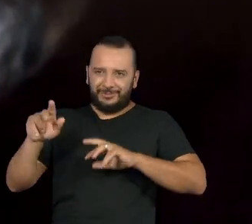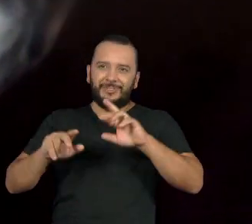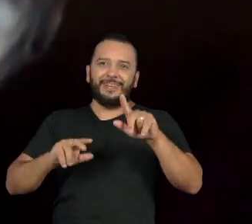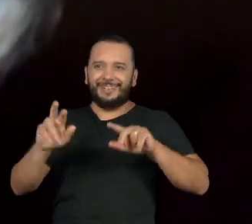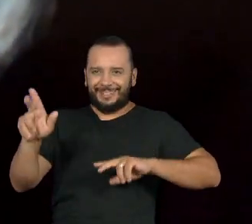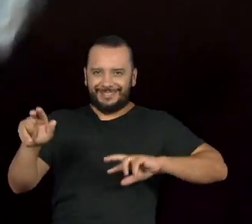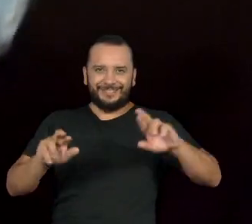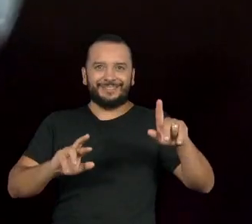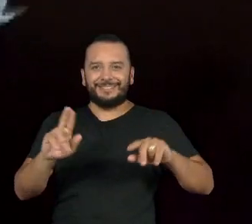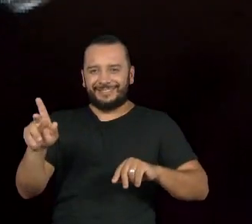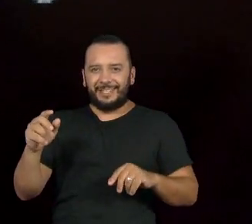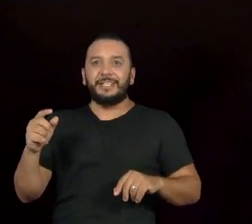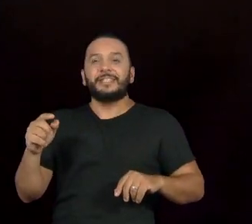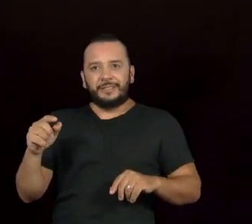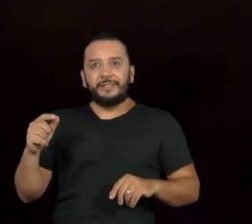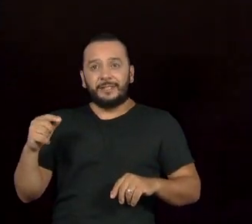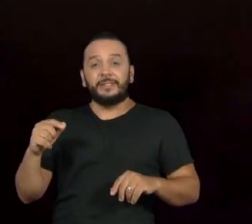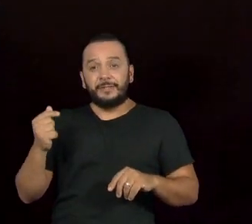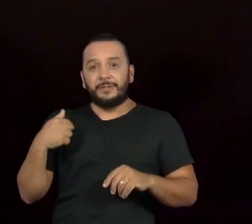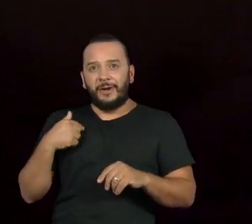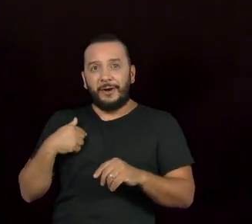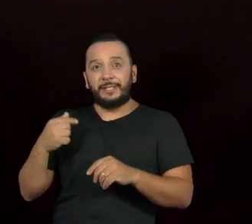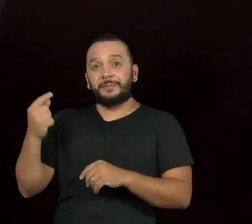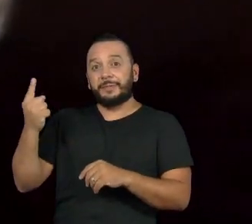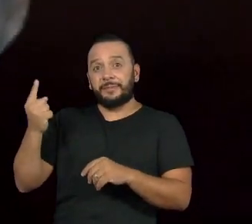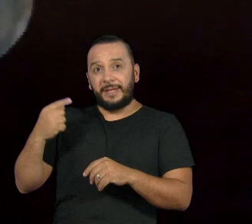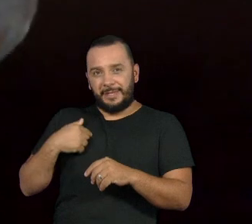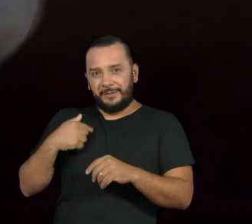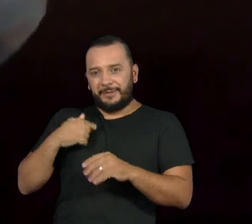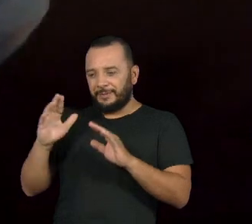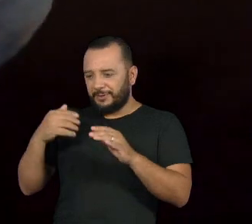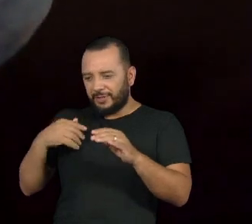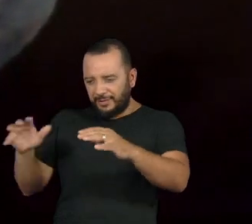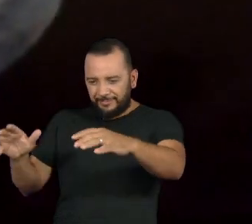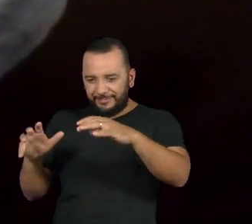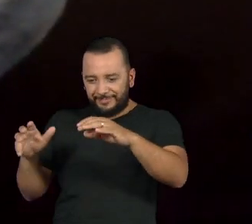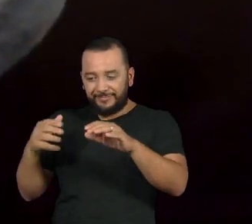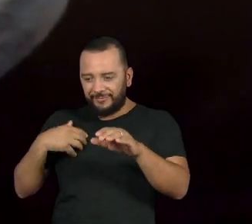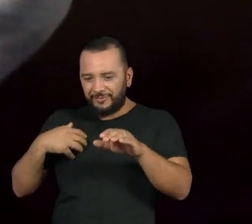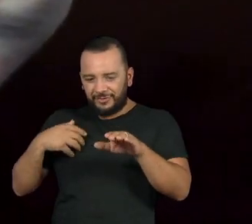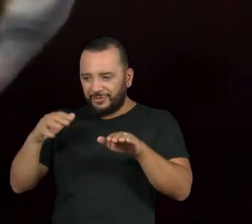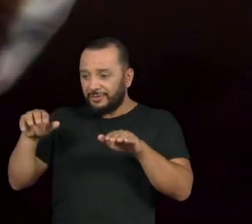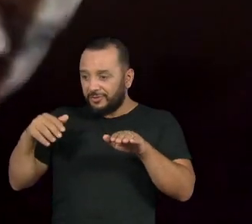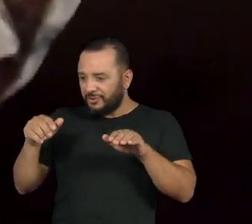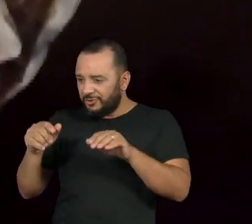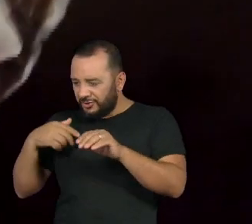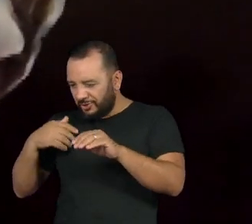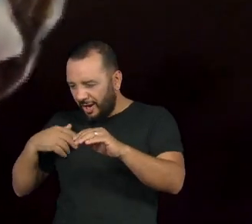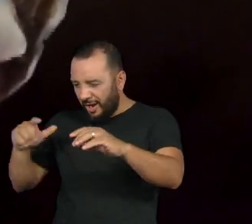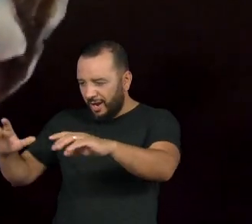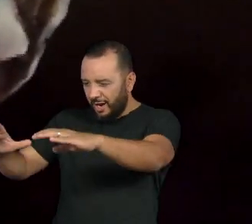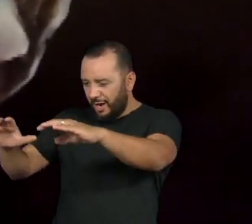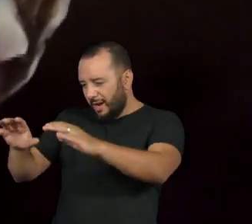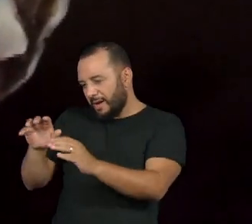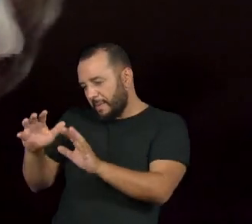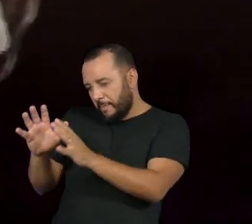significativas. E a gente atestou isso no momento que nós tivemos que fazer algumas adequações desse casco do doador virtual à estrutura da